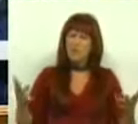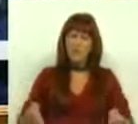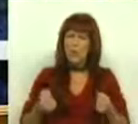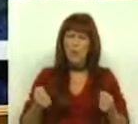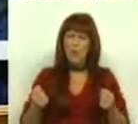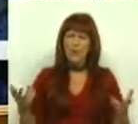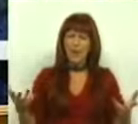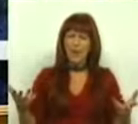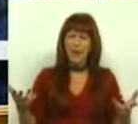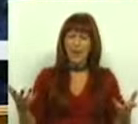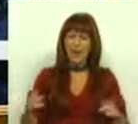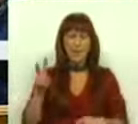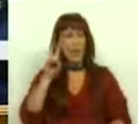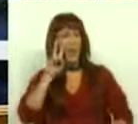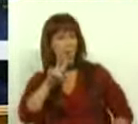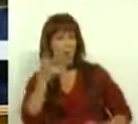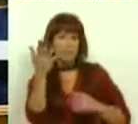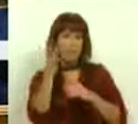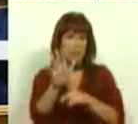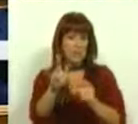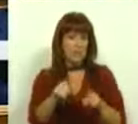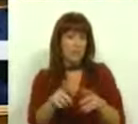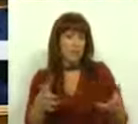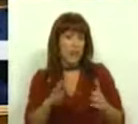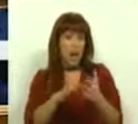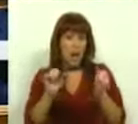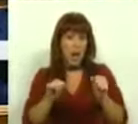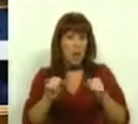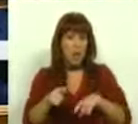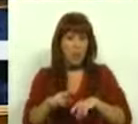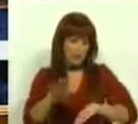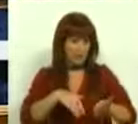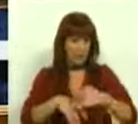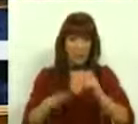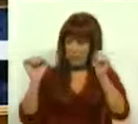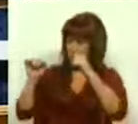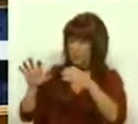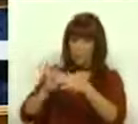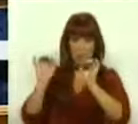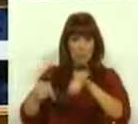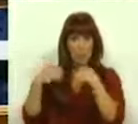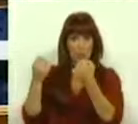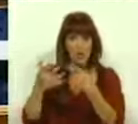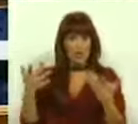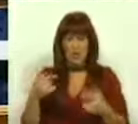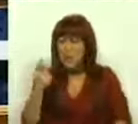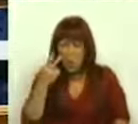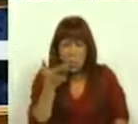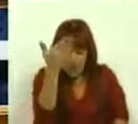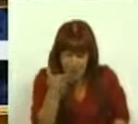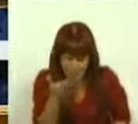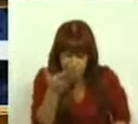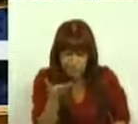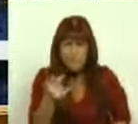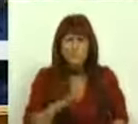não seja capaz de olhar, por exemplo, para o acordo que foi celebrado na concertação social e não veja